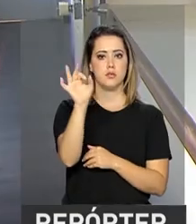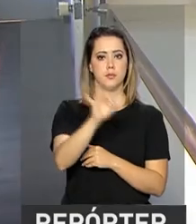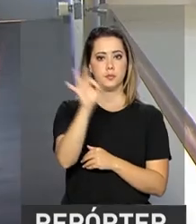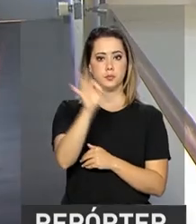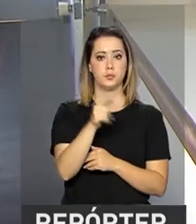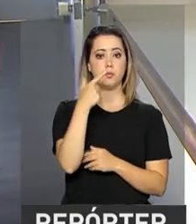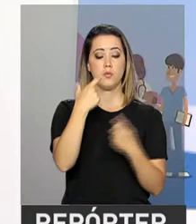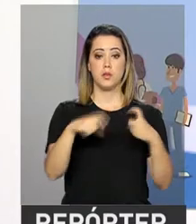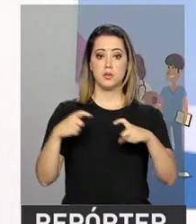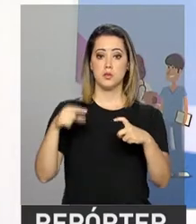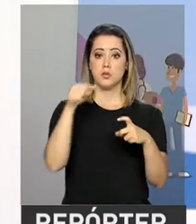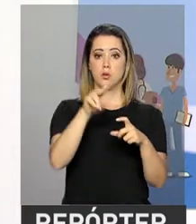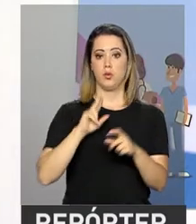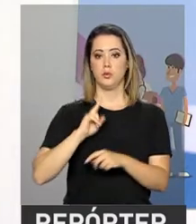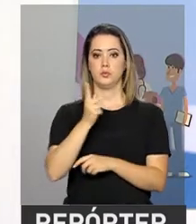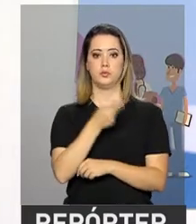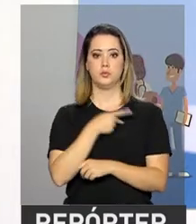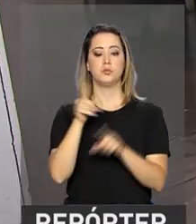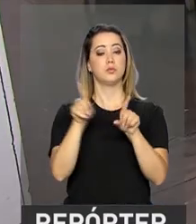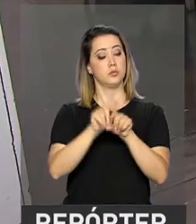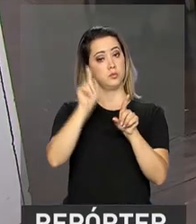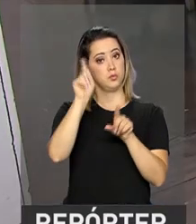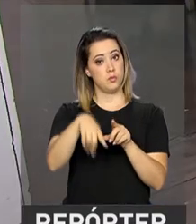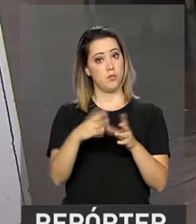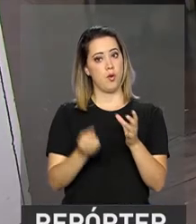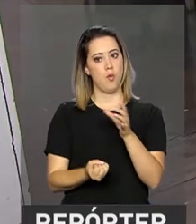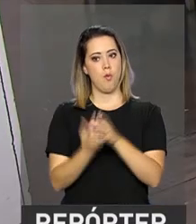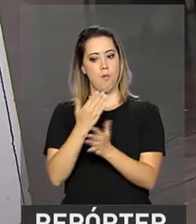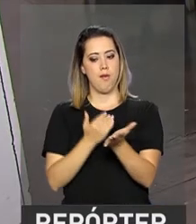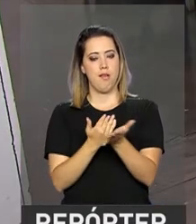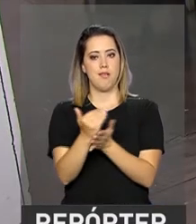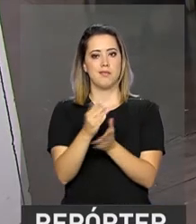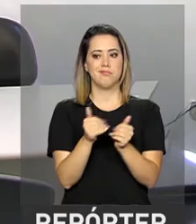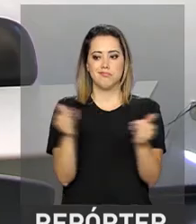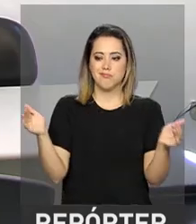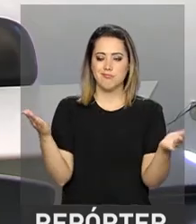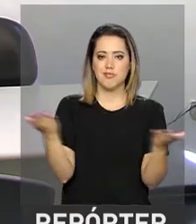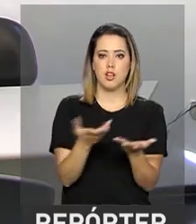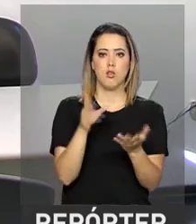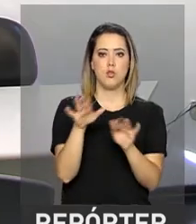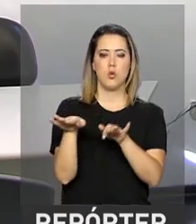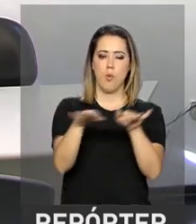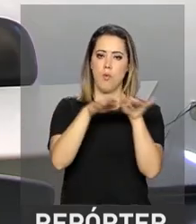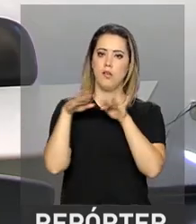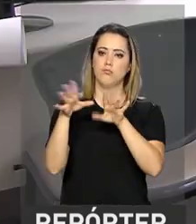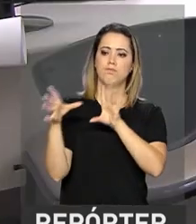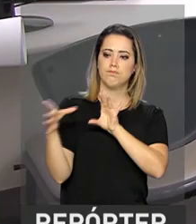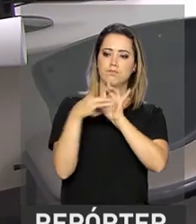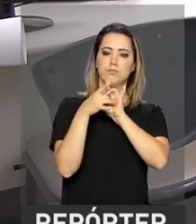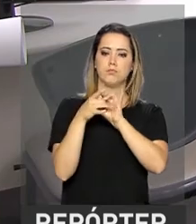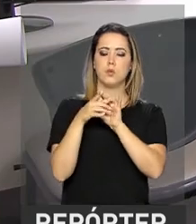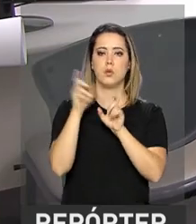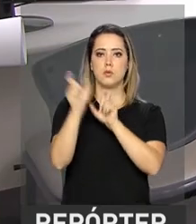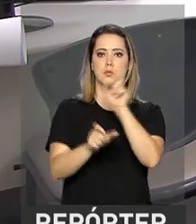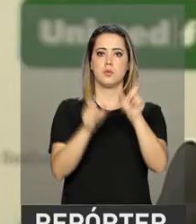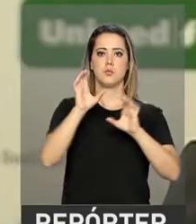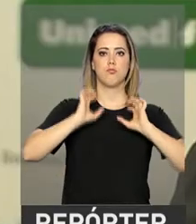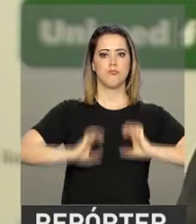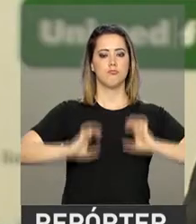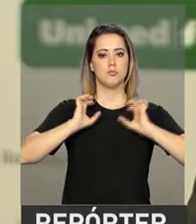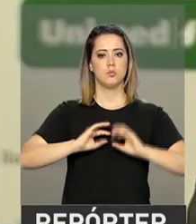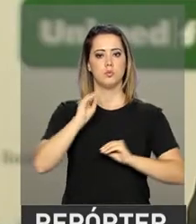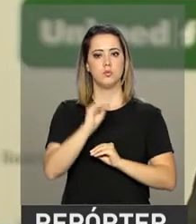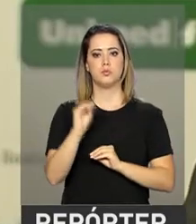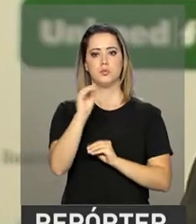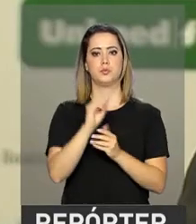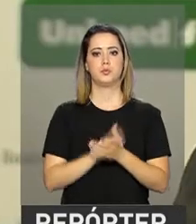Esse ambulatório trans, inaugurado em Brasília, se alia às políticas de equidade e integralidade no atendimento ao cidadão. Nós